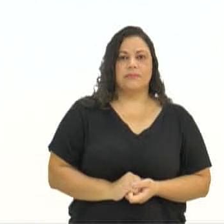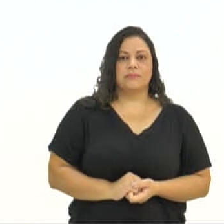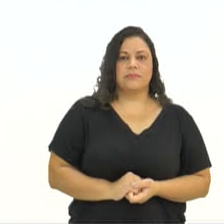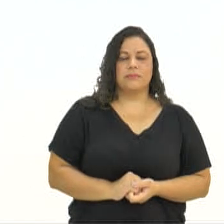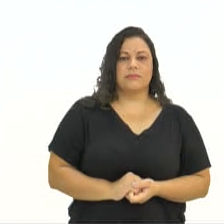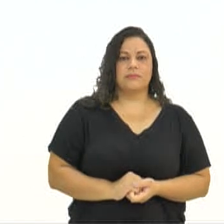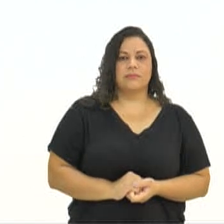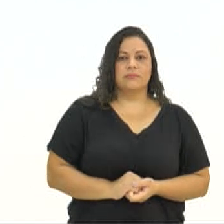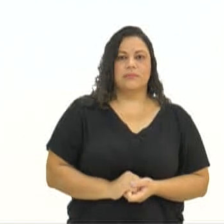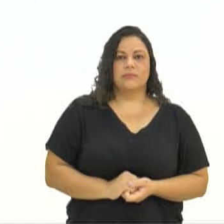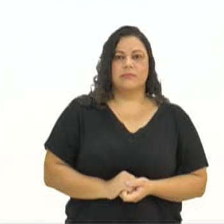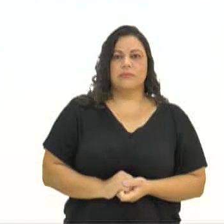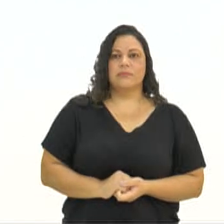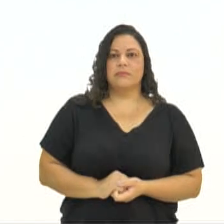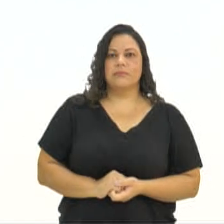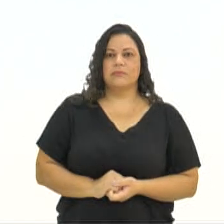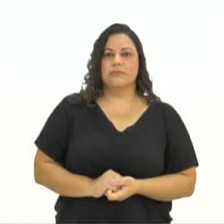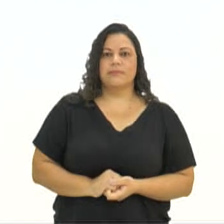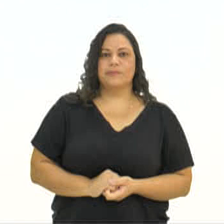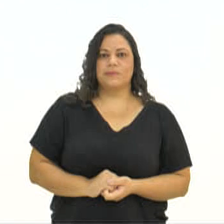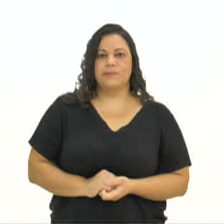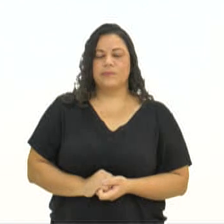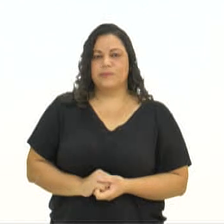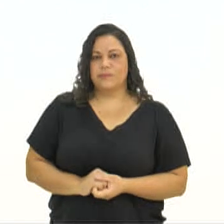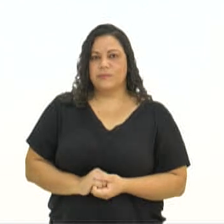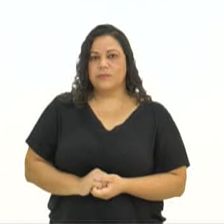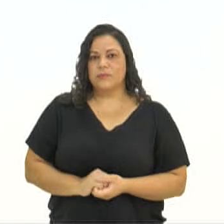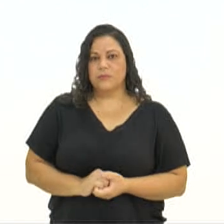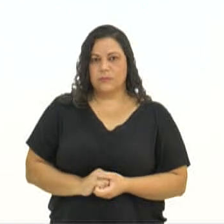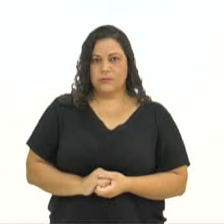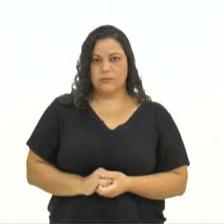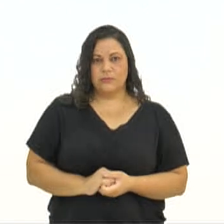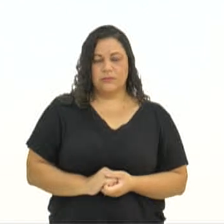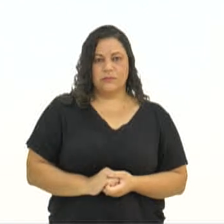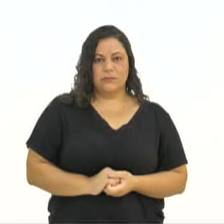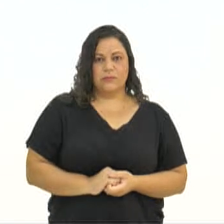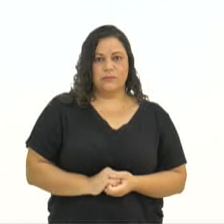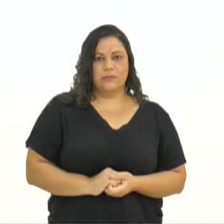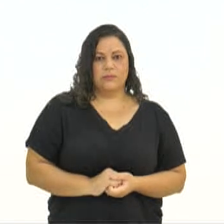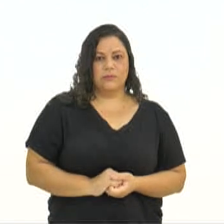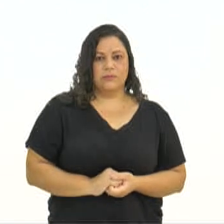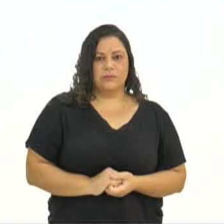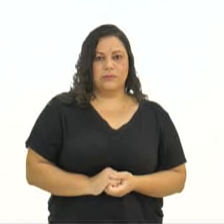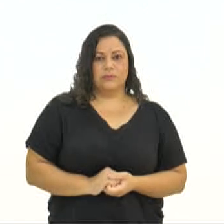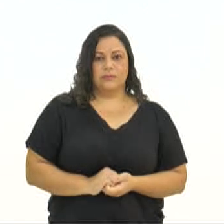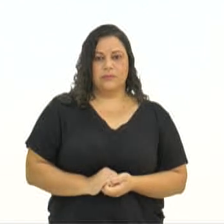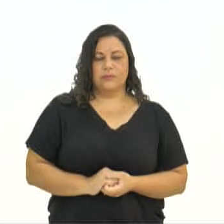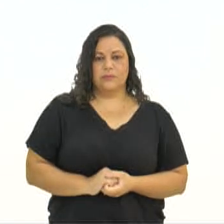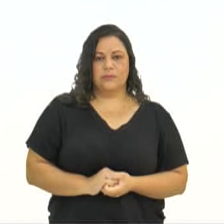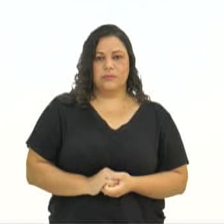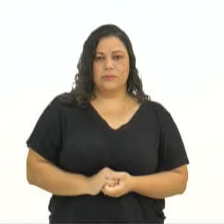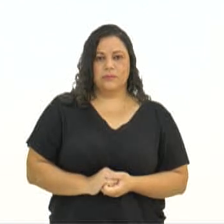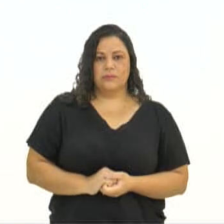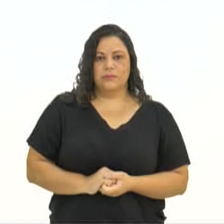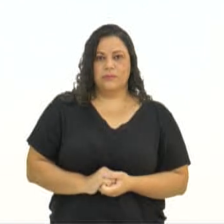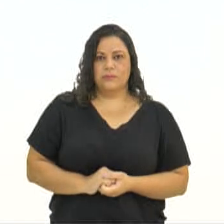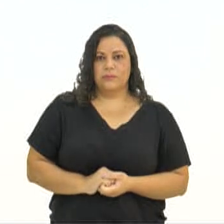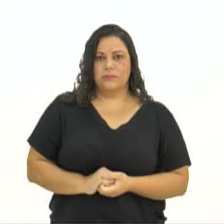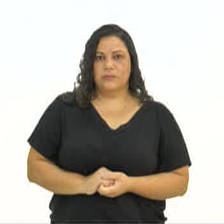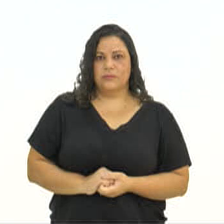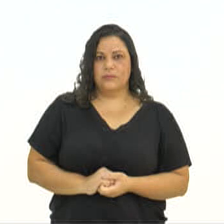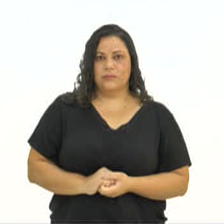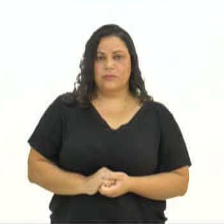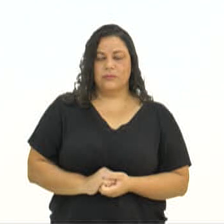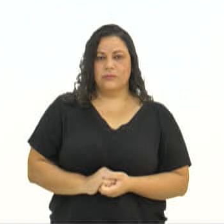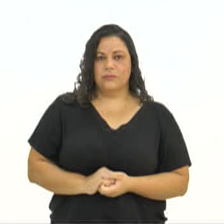se disse que uma película está basada em um livro determinado. Seja del gênero que seja, pode ser desde a